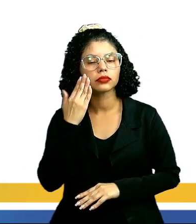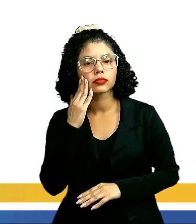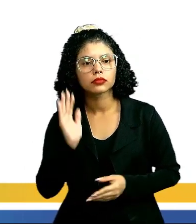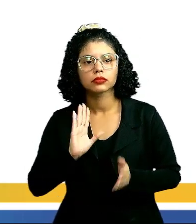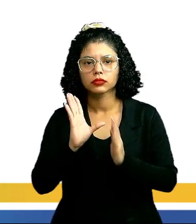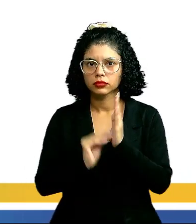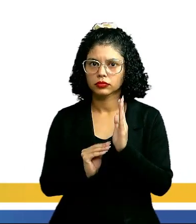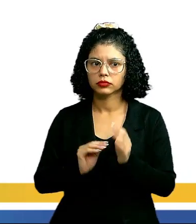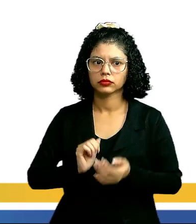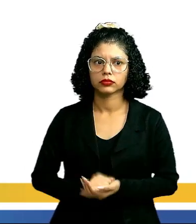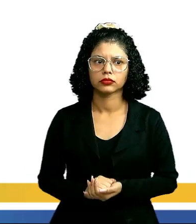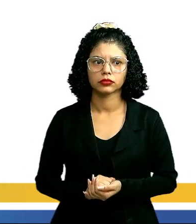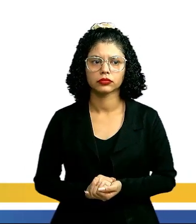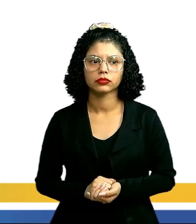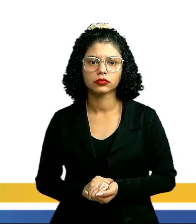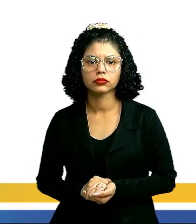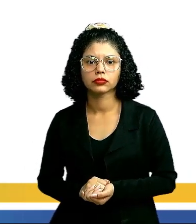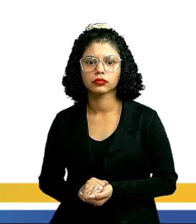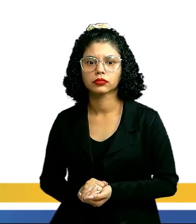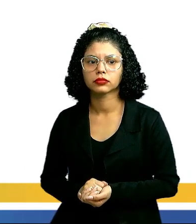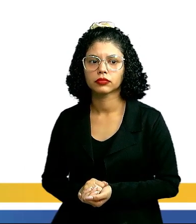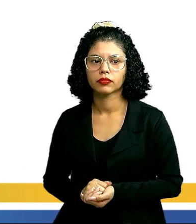Entenderam? Copiado? Vamos adiante.